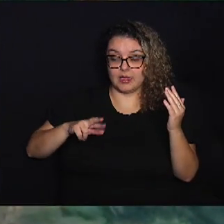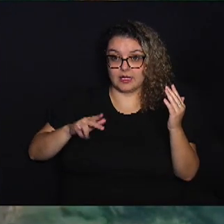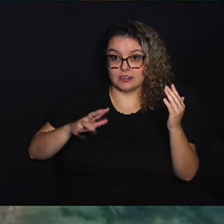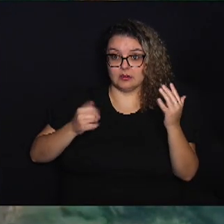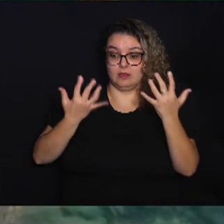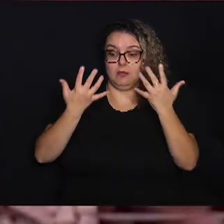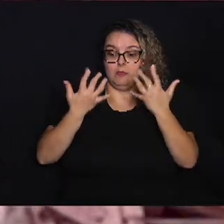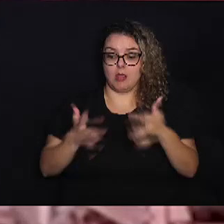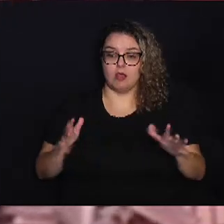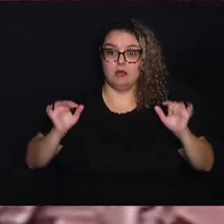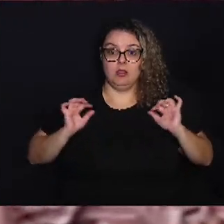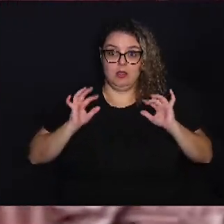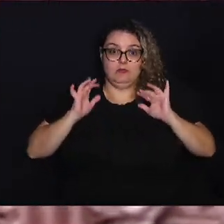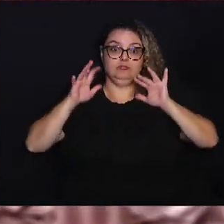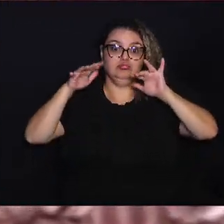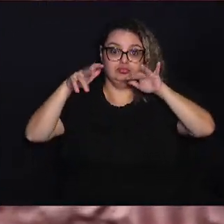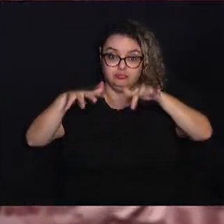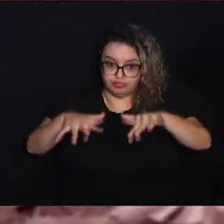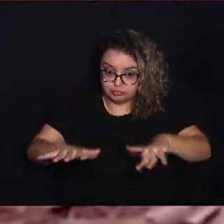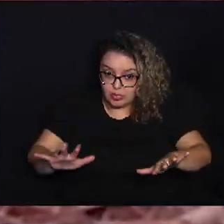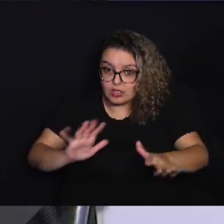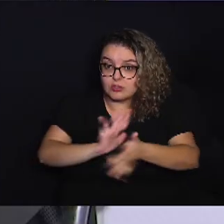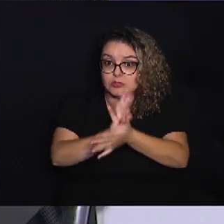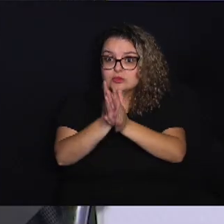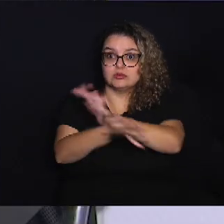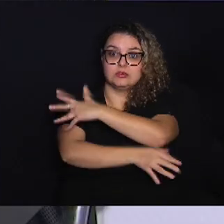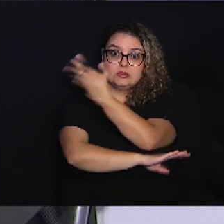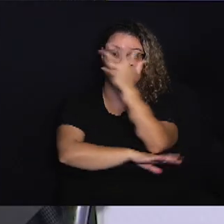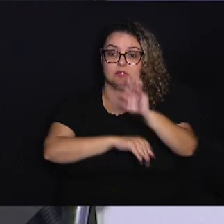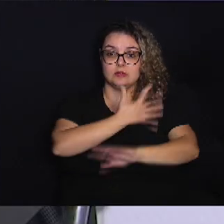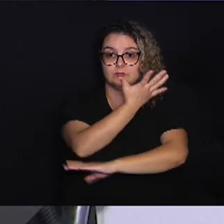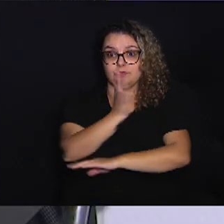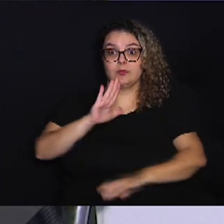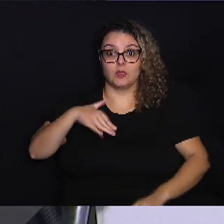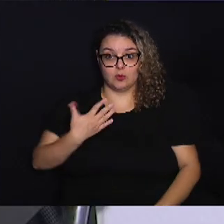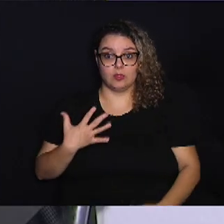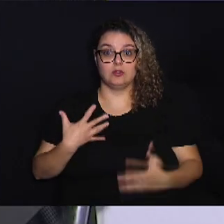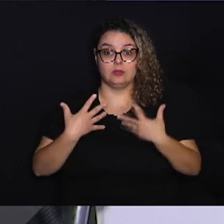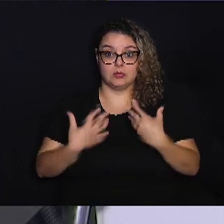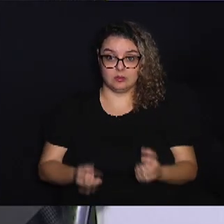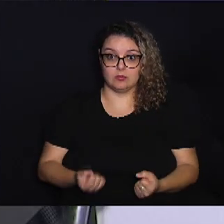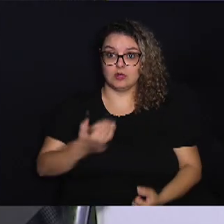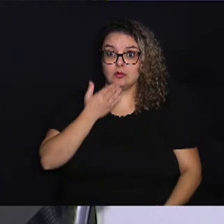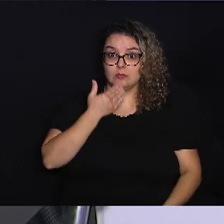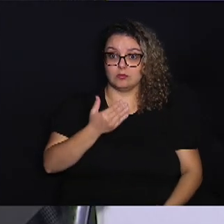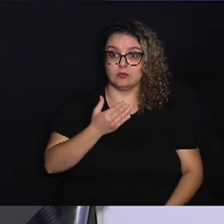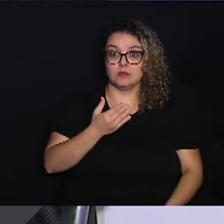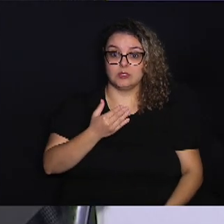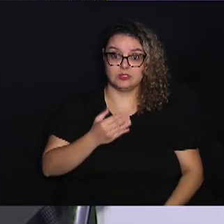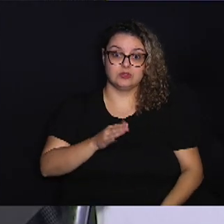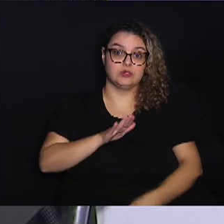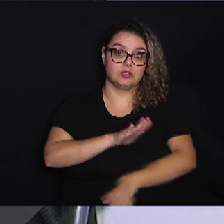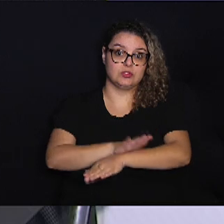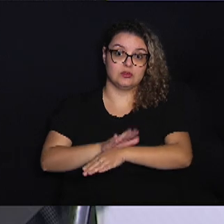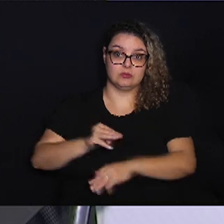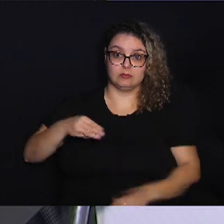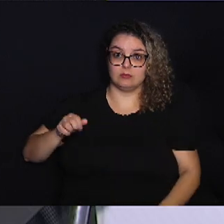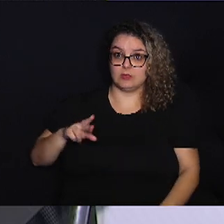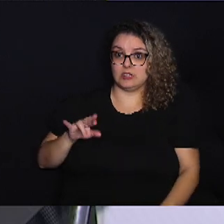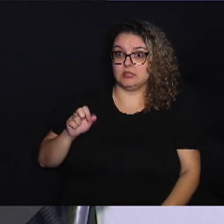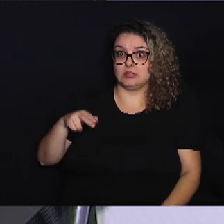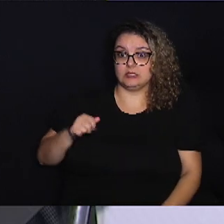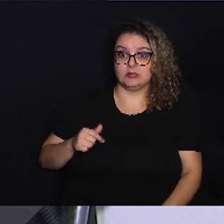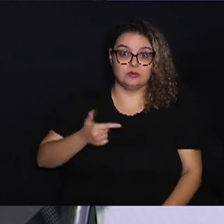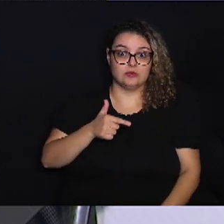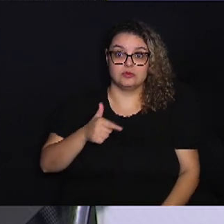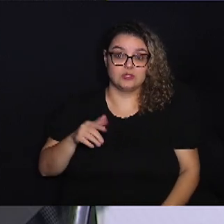rompeu, trazendo a destruição do meio ambiente. Quando nós recebemos o pedido de ajuda de Mariana, não tinha nenhuma ONG